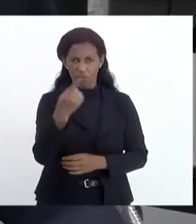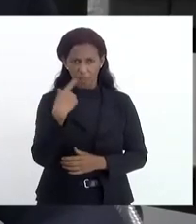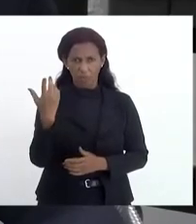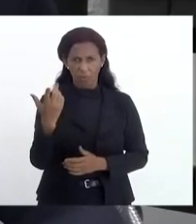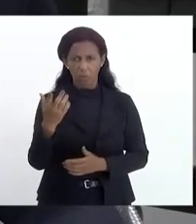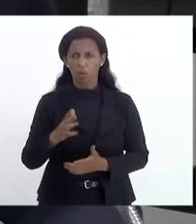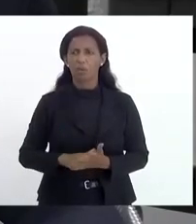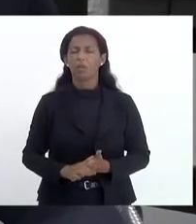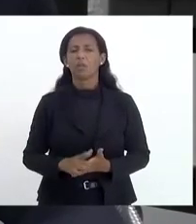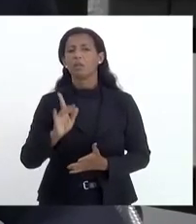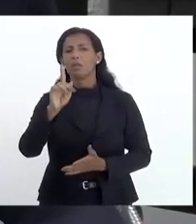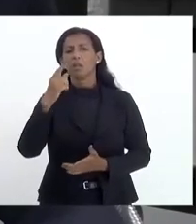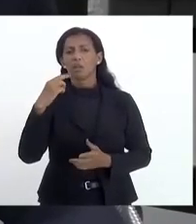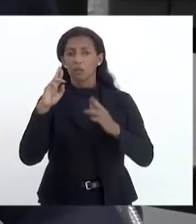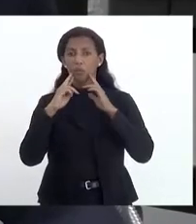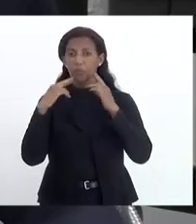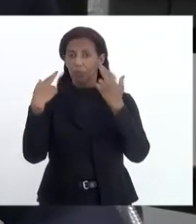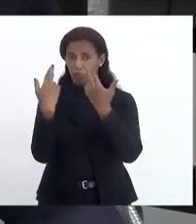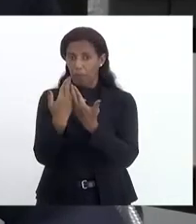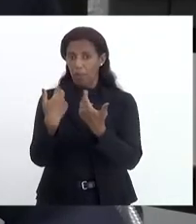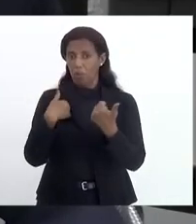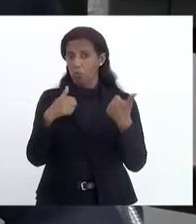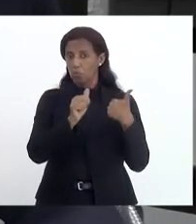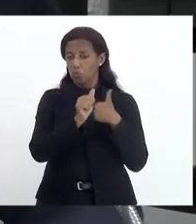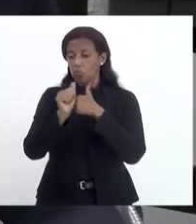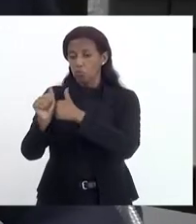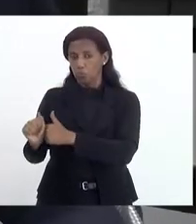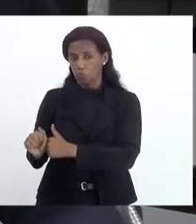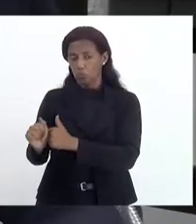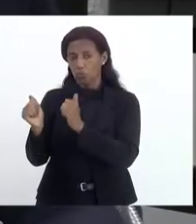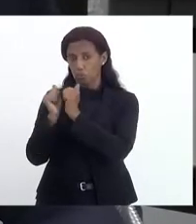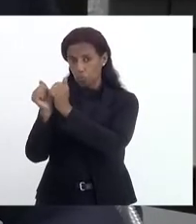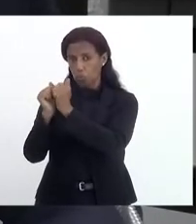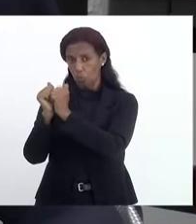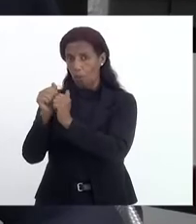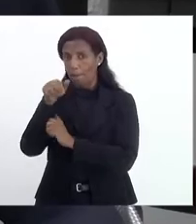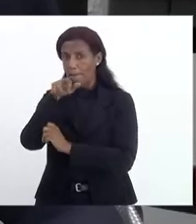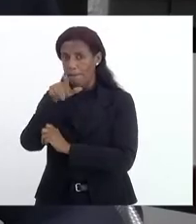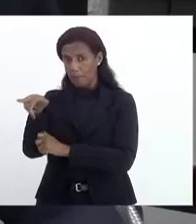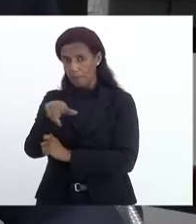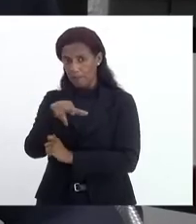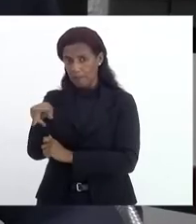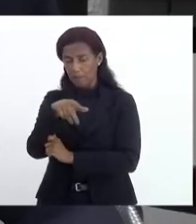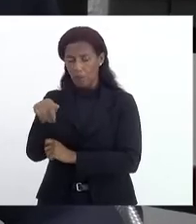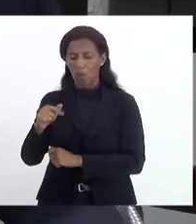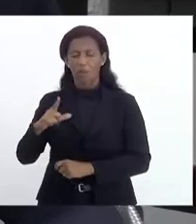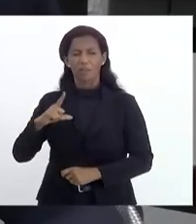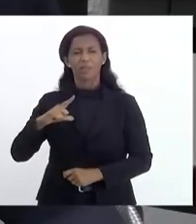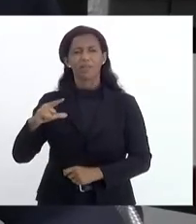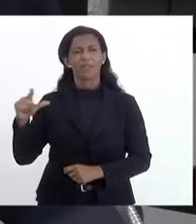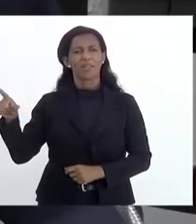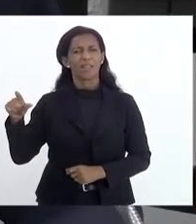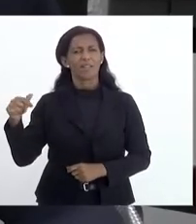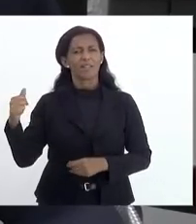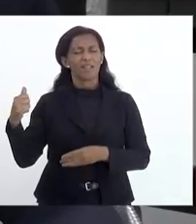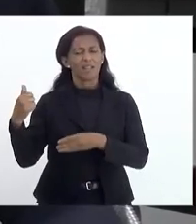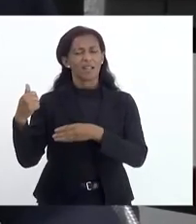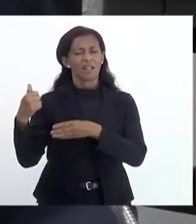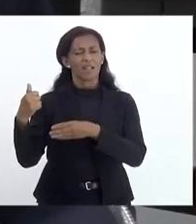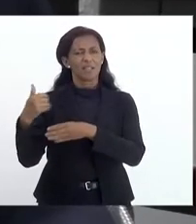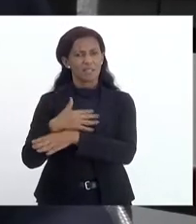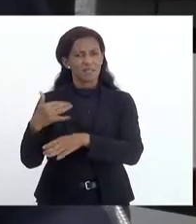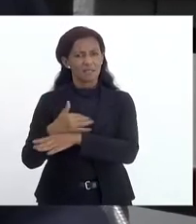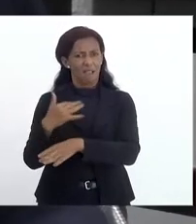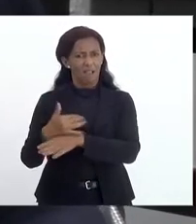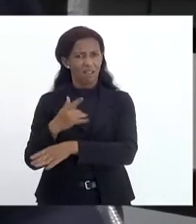aqui de uma reunião que fui recentemente acompanhando meu irmão, que é vereador na capital. Existe na cidade do Rio 17 mil podas em